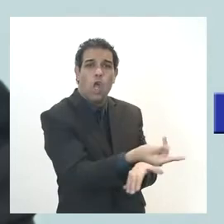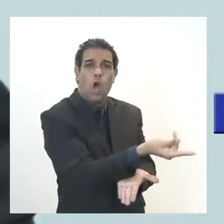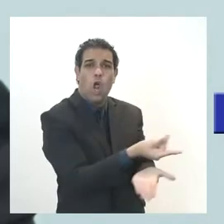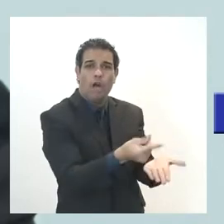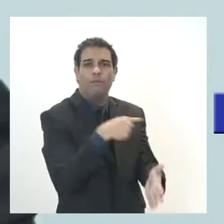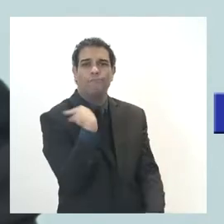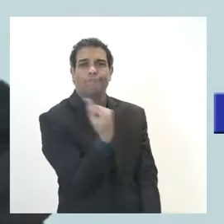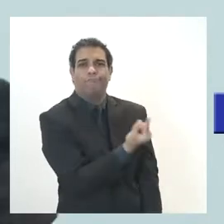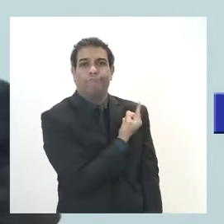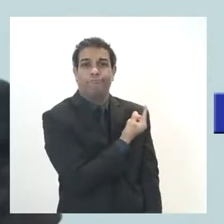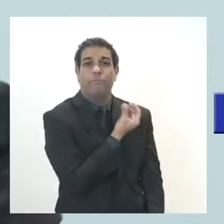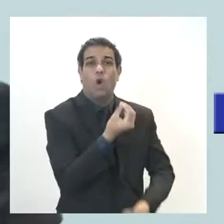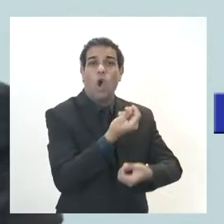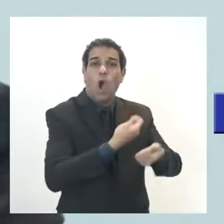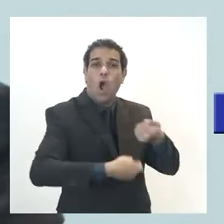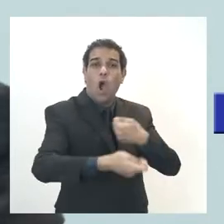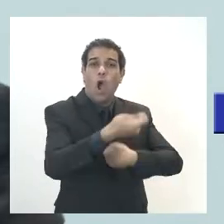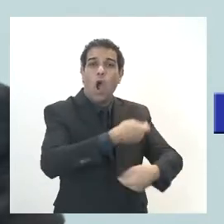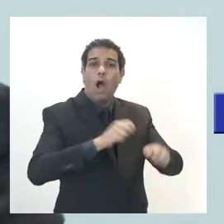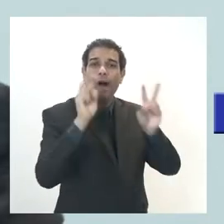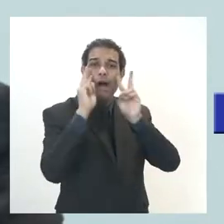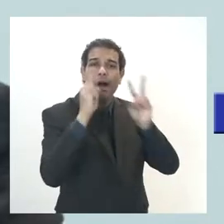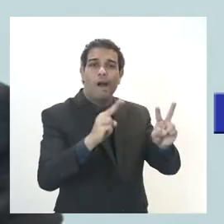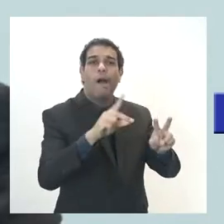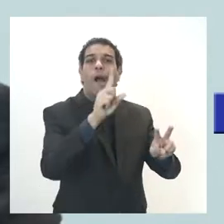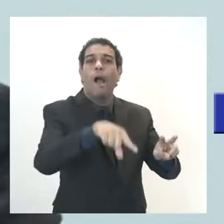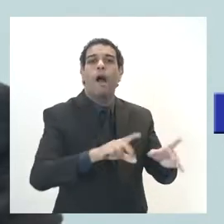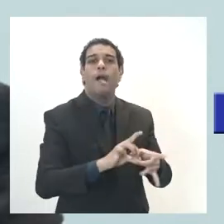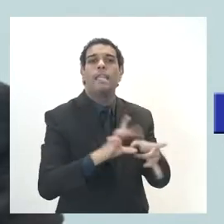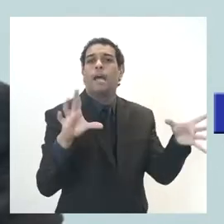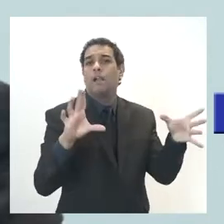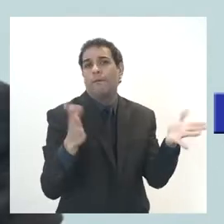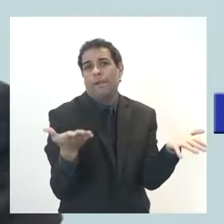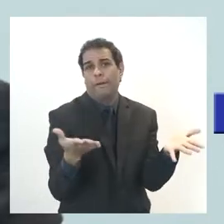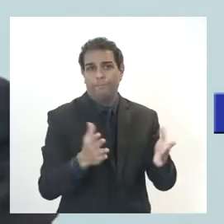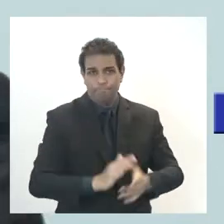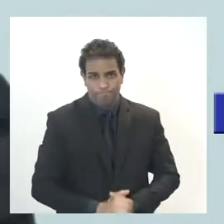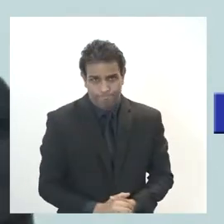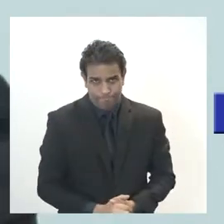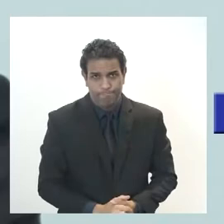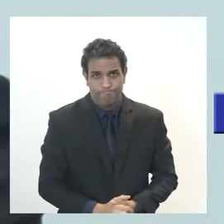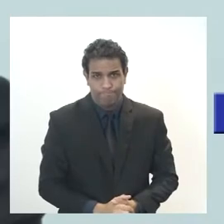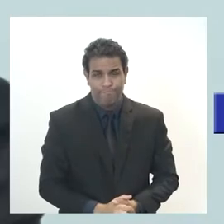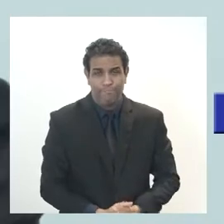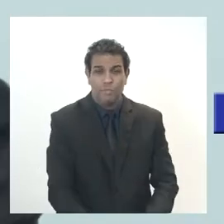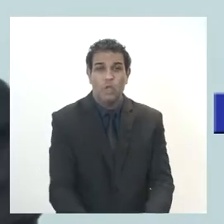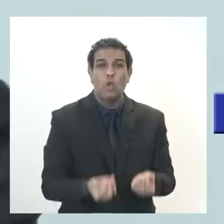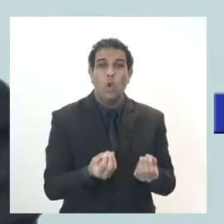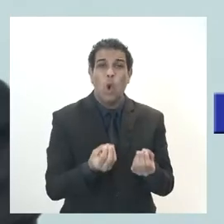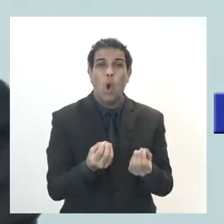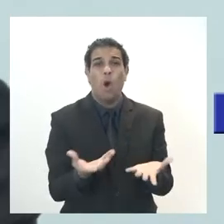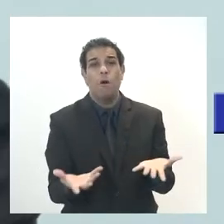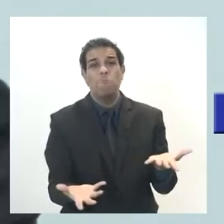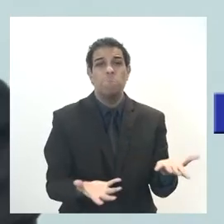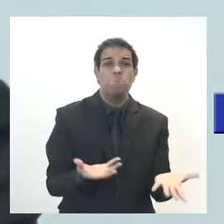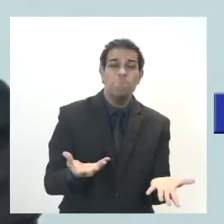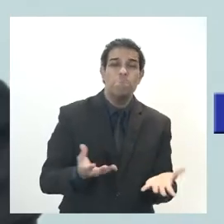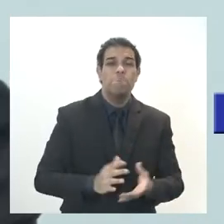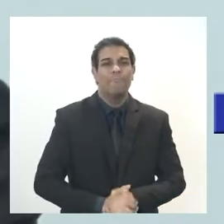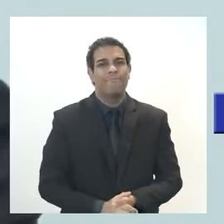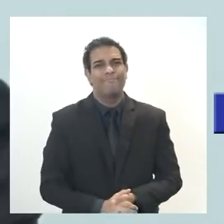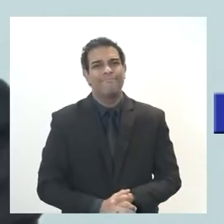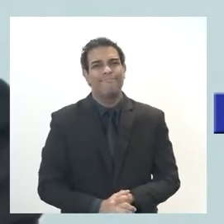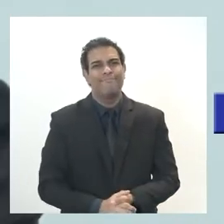a sua economia é uma economia neoliberal e quando a gente é